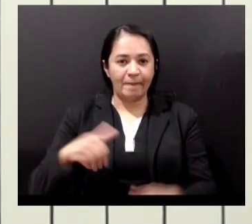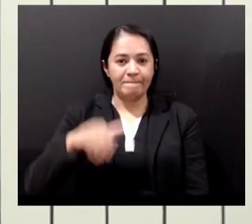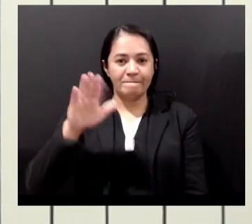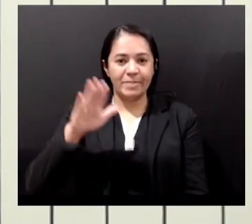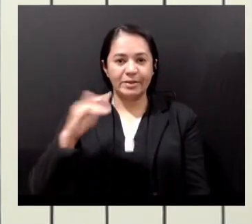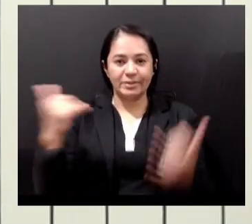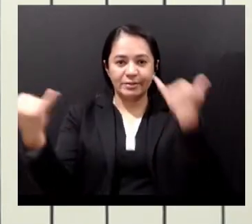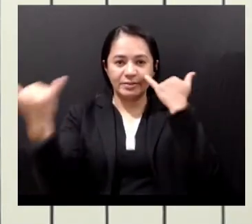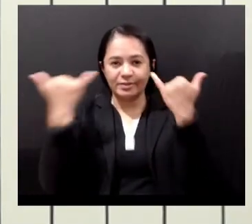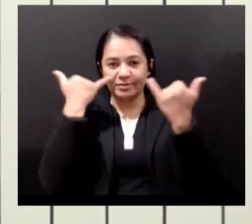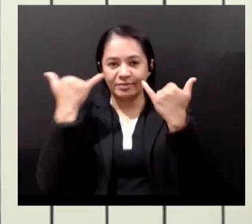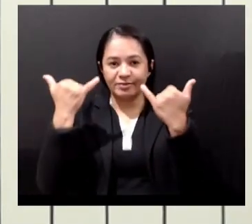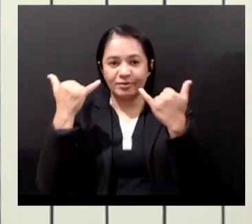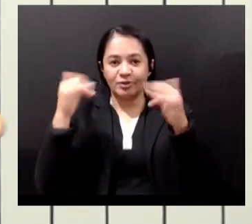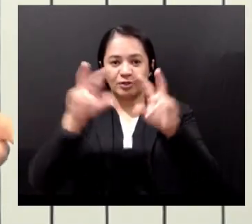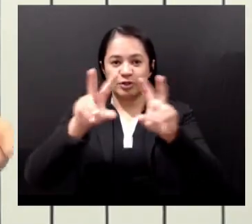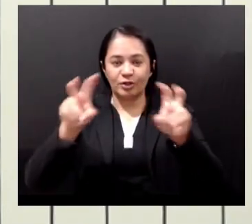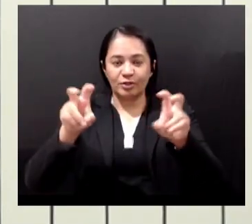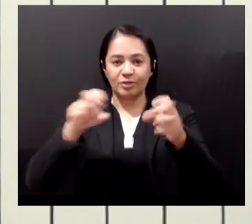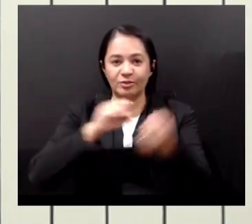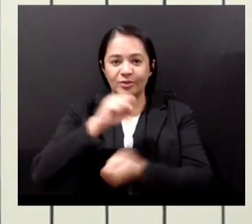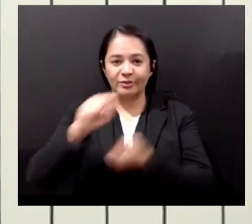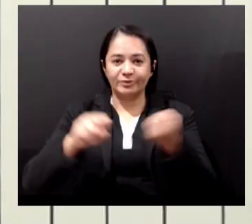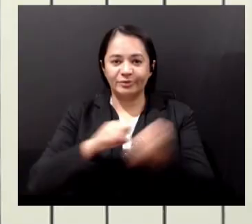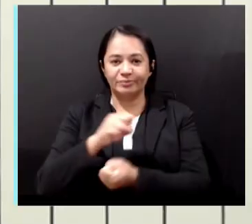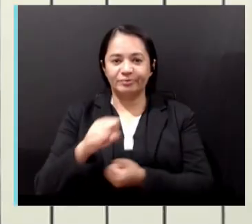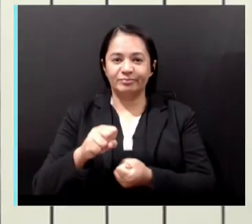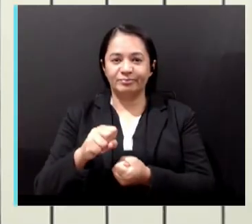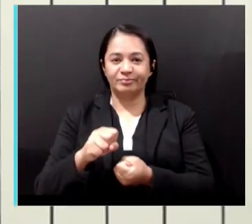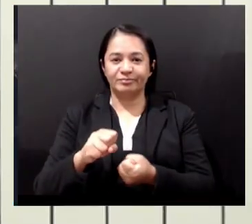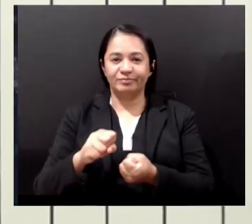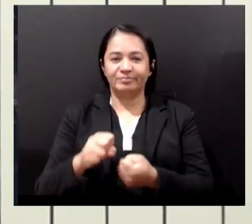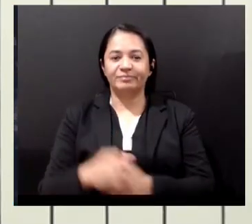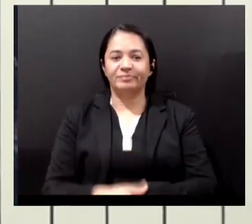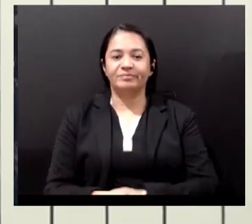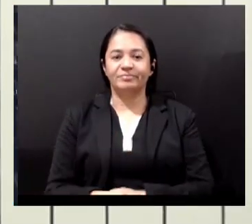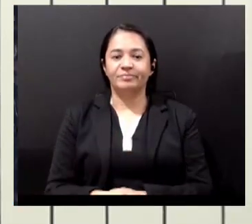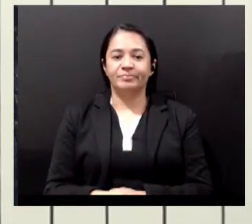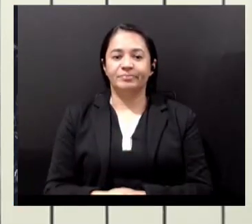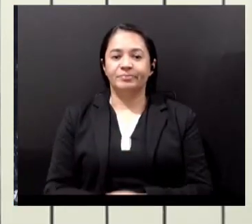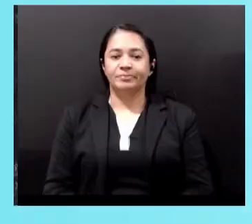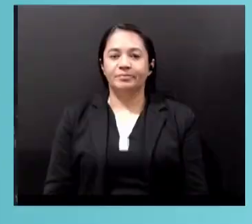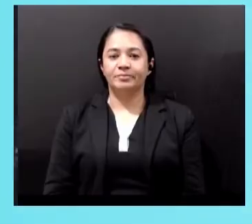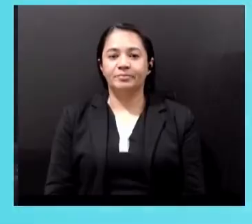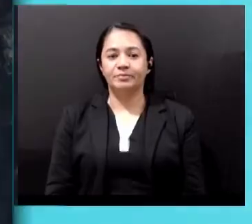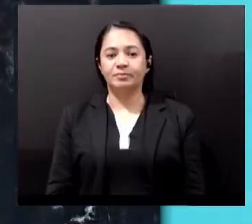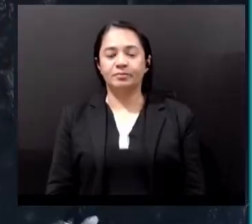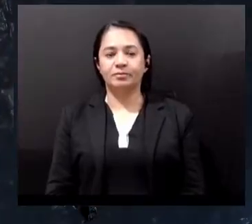tem mais informações a respeito de sustentabilidade e meio ambiente.